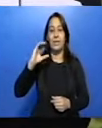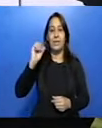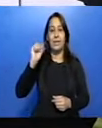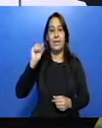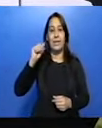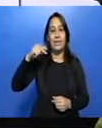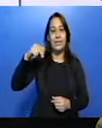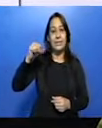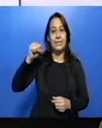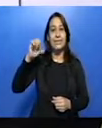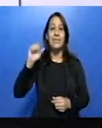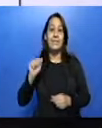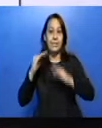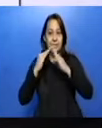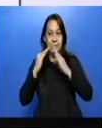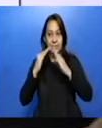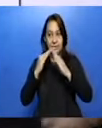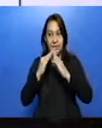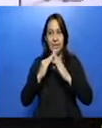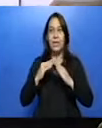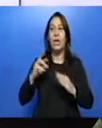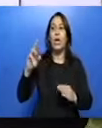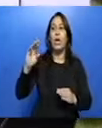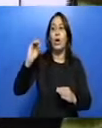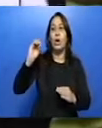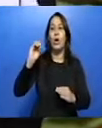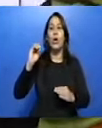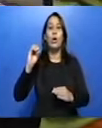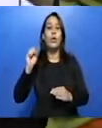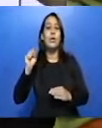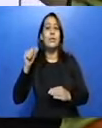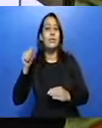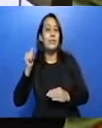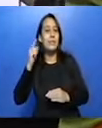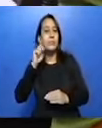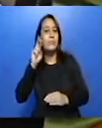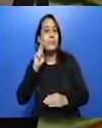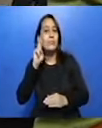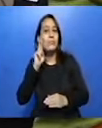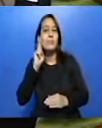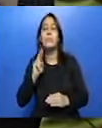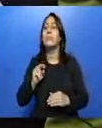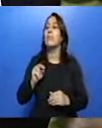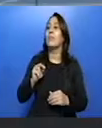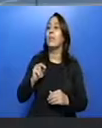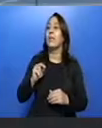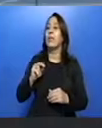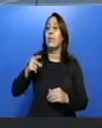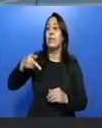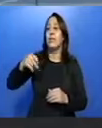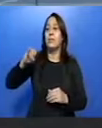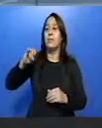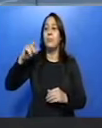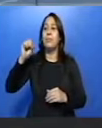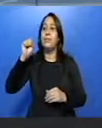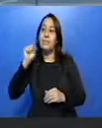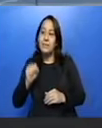mesa, pisa, usa. Então, aqui, ó, essa letra S tem o som